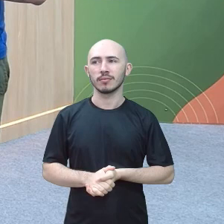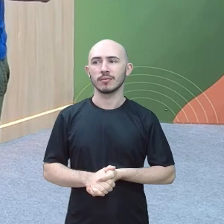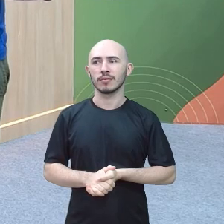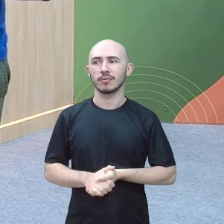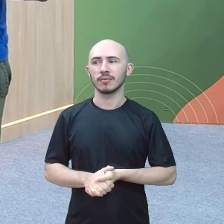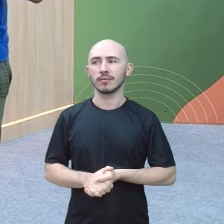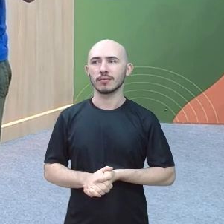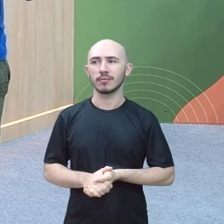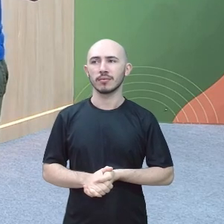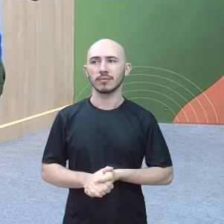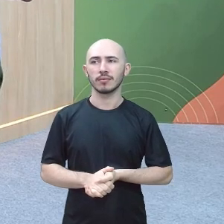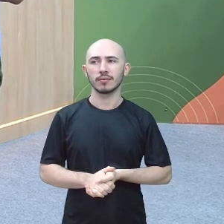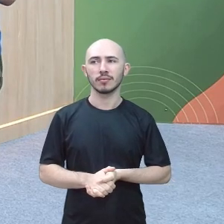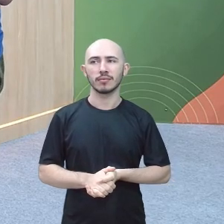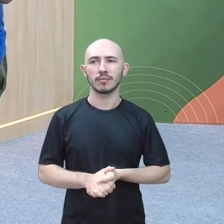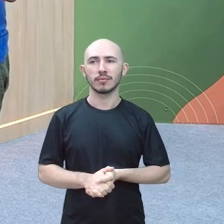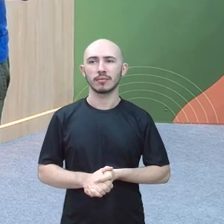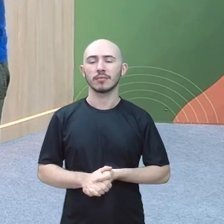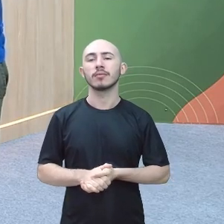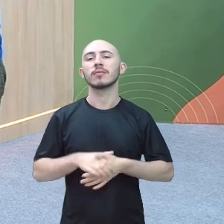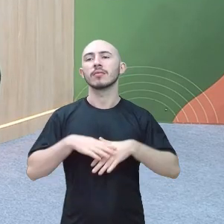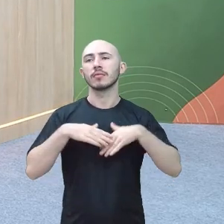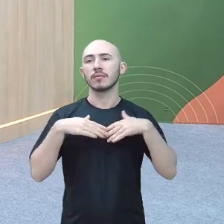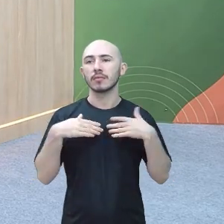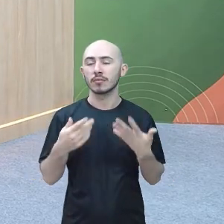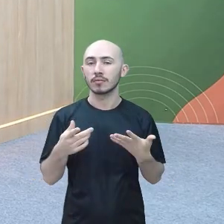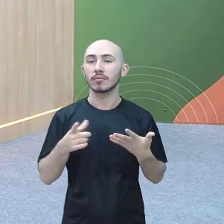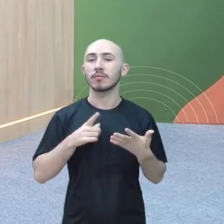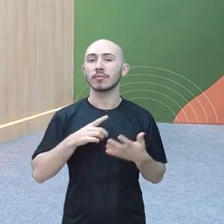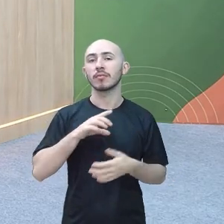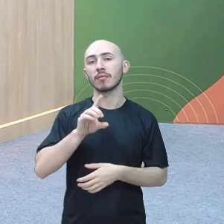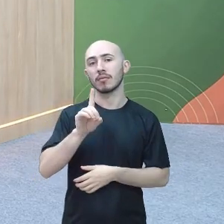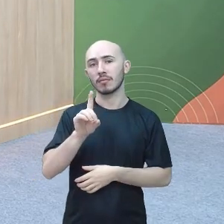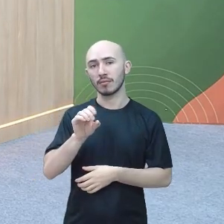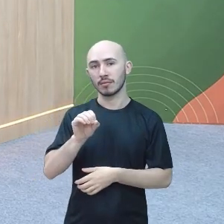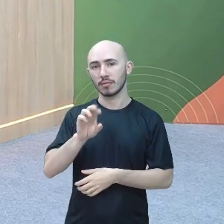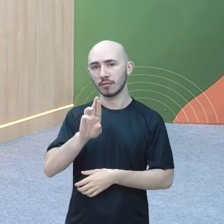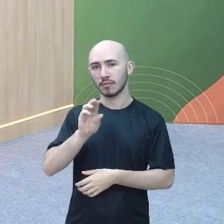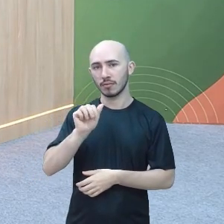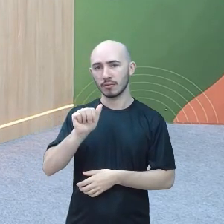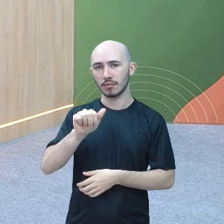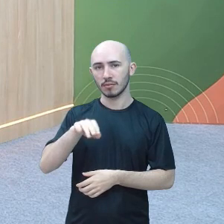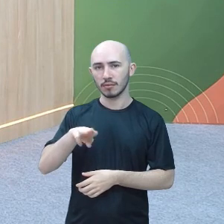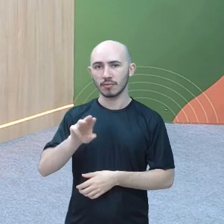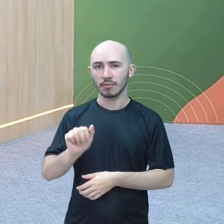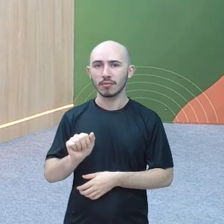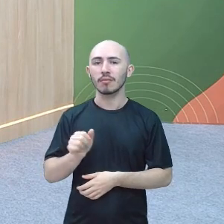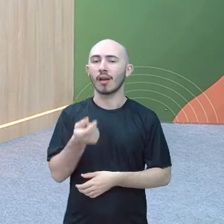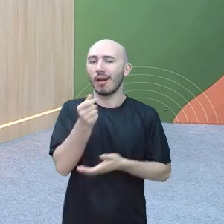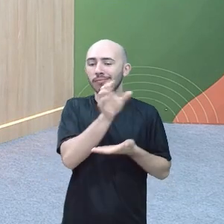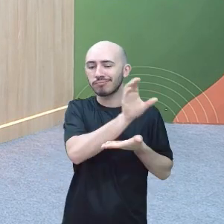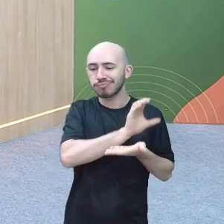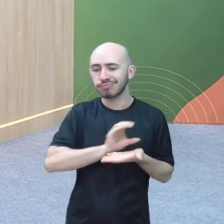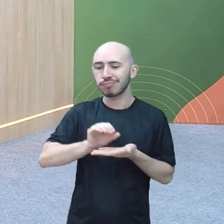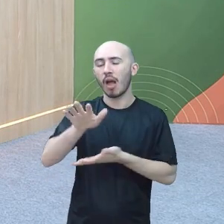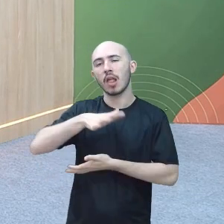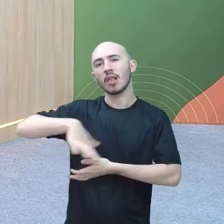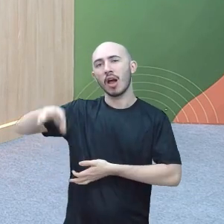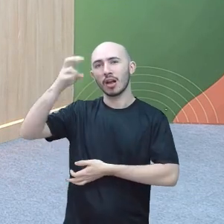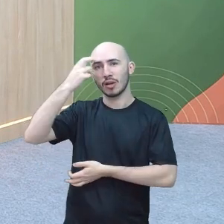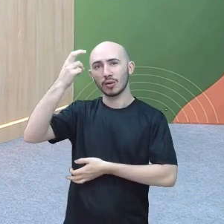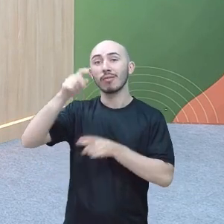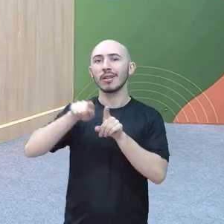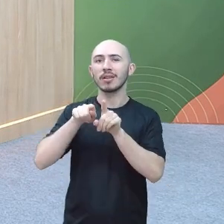Rapidinho. A gente tem os doramas, né? E aí, ele passa a investir tanto em cultura, passa a investir